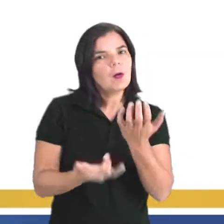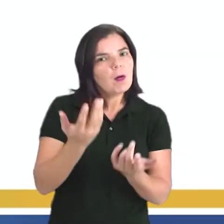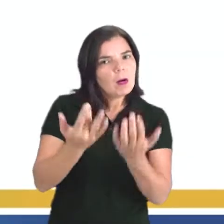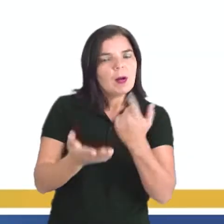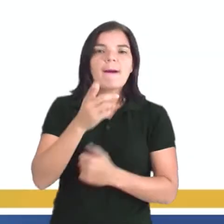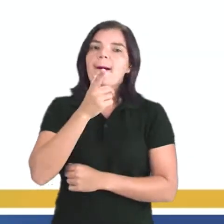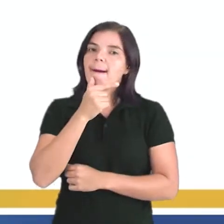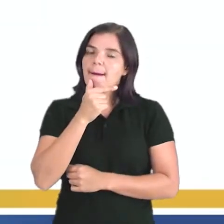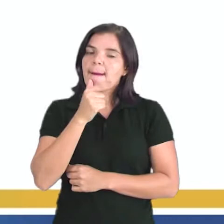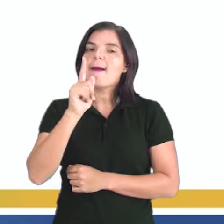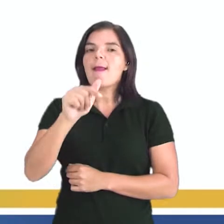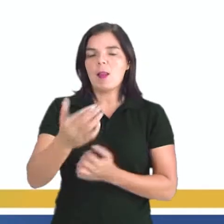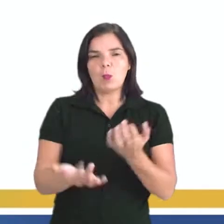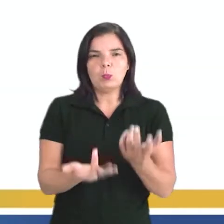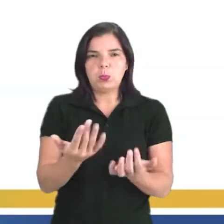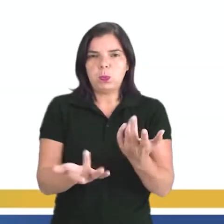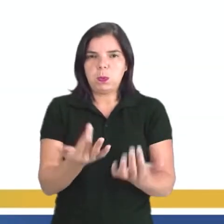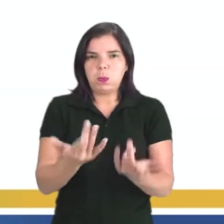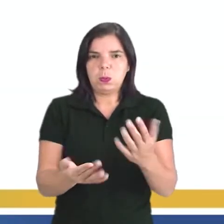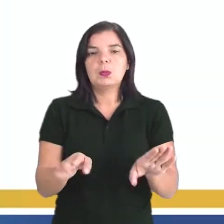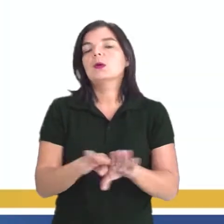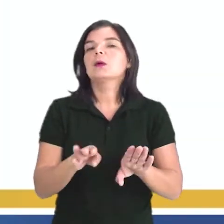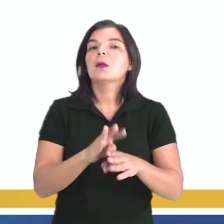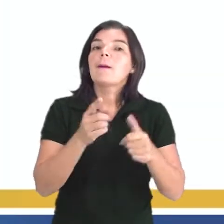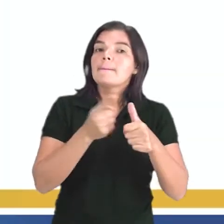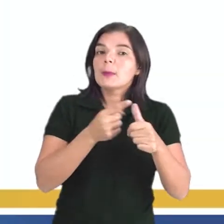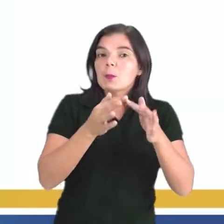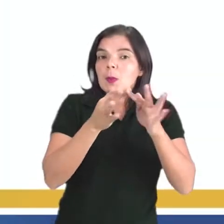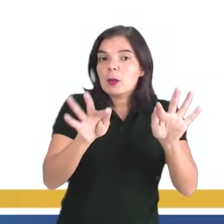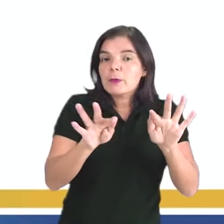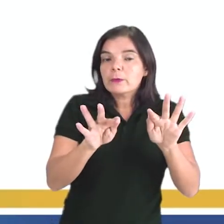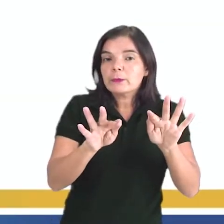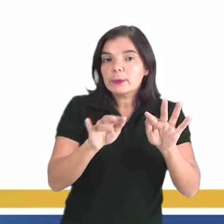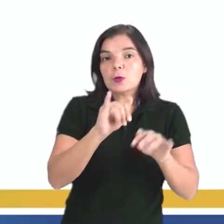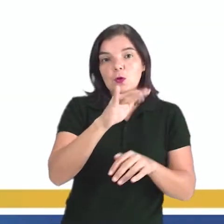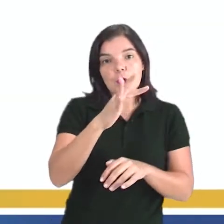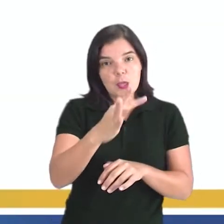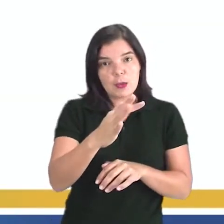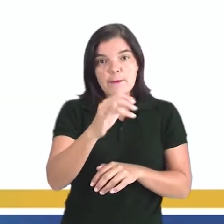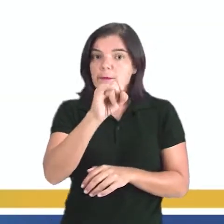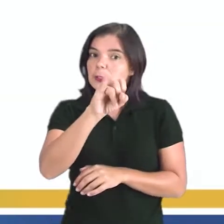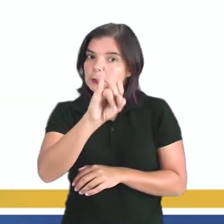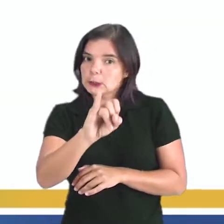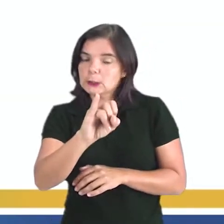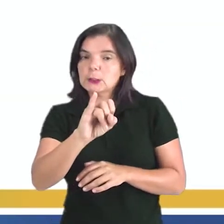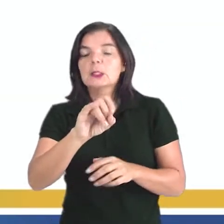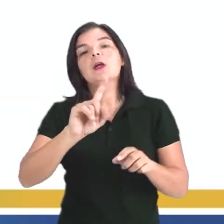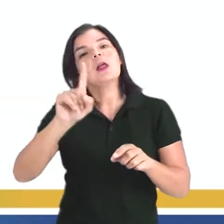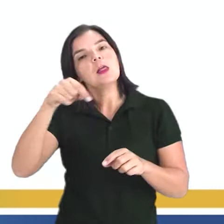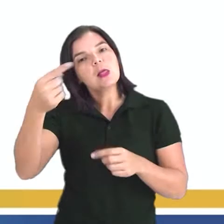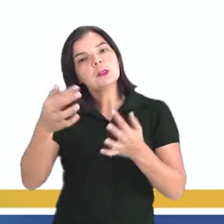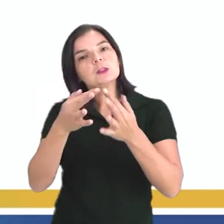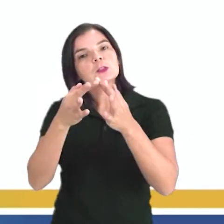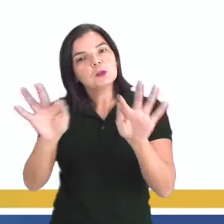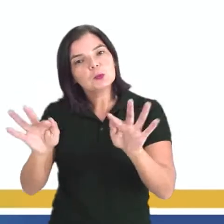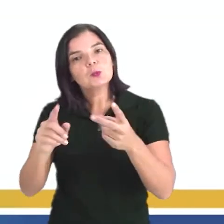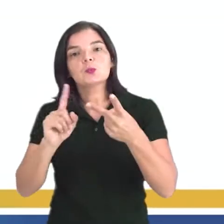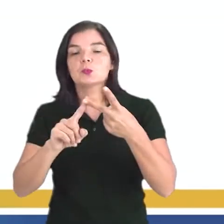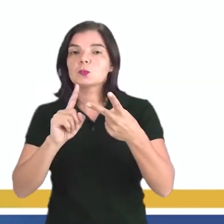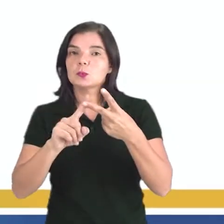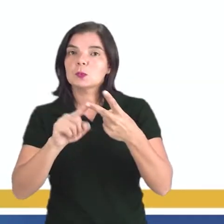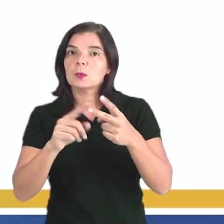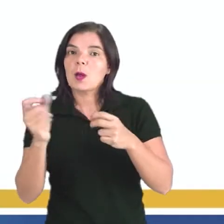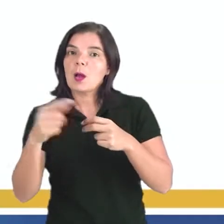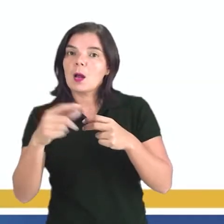água, ela ferve. Então, na primeira parte da estrutura, nós temos o if com essa frase no simple present e na segunda frase, que é a que